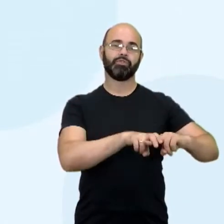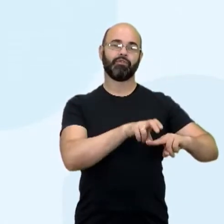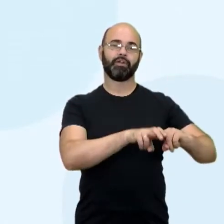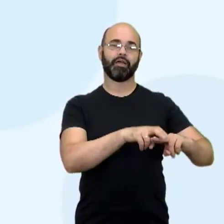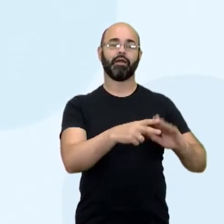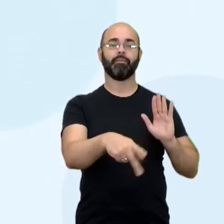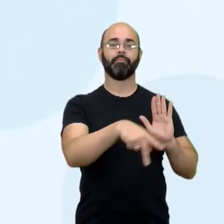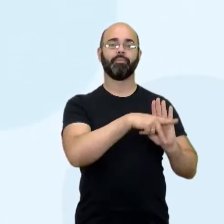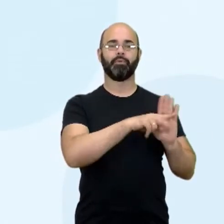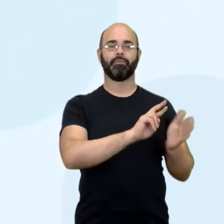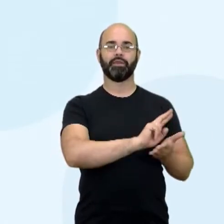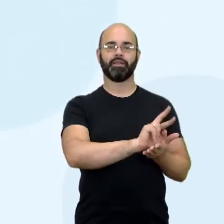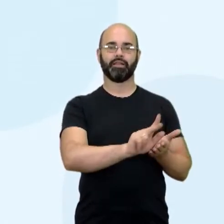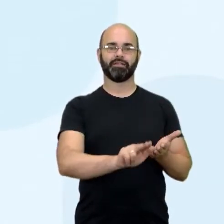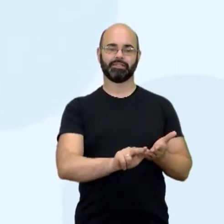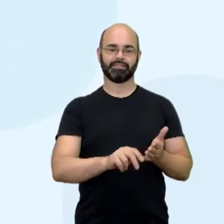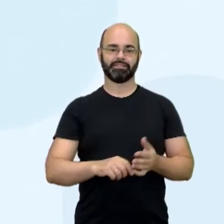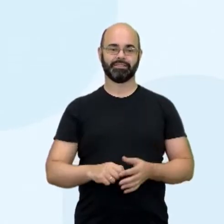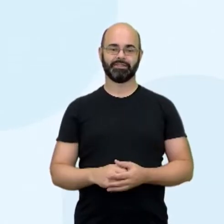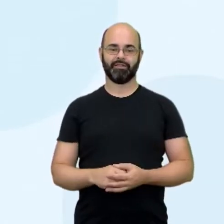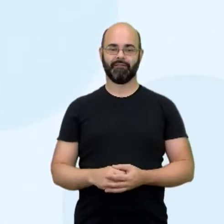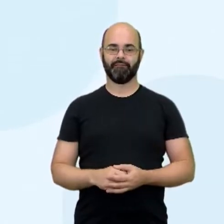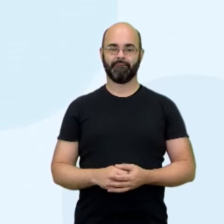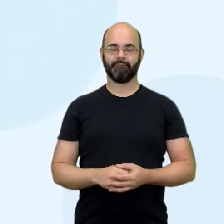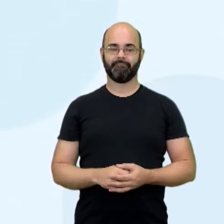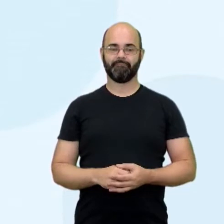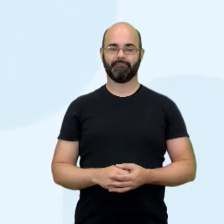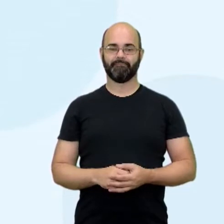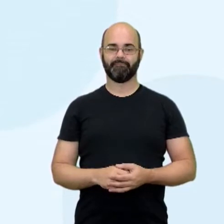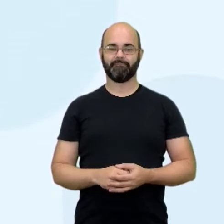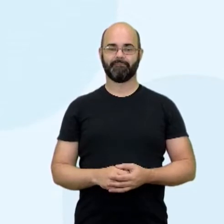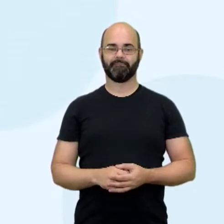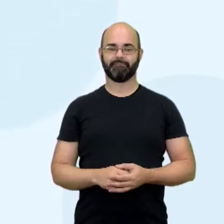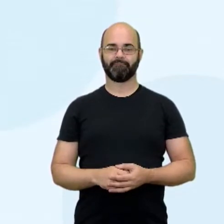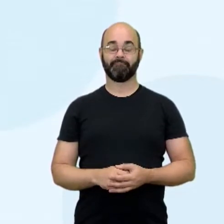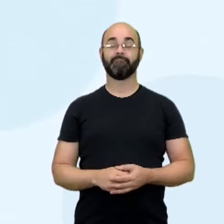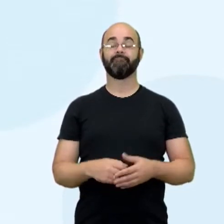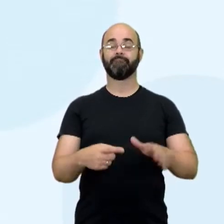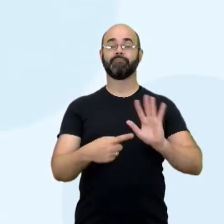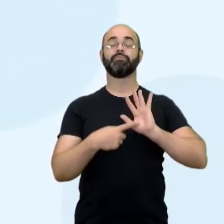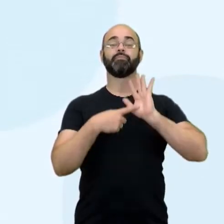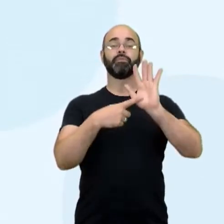vertentes aí, a fala, né? A apresentação, a forma de apresentar